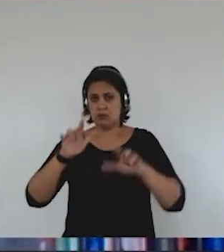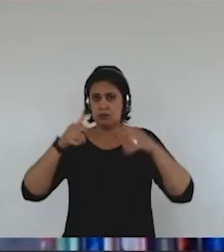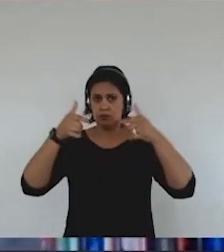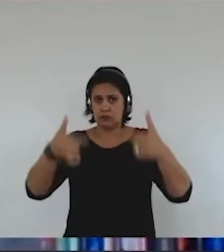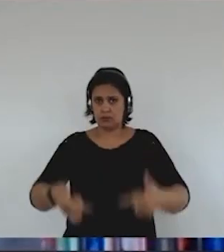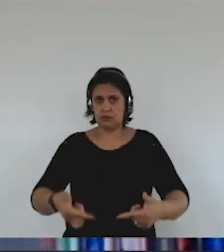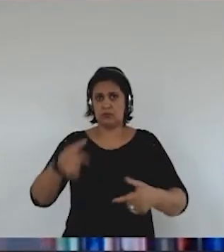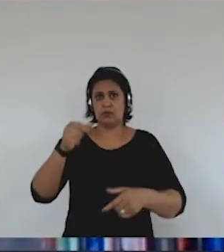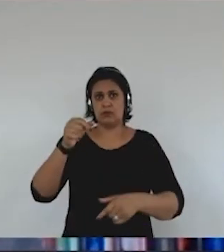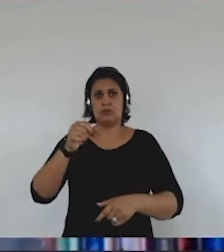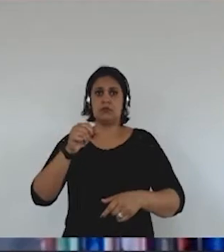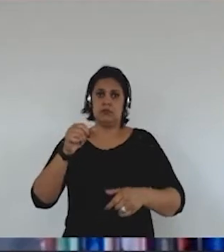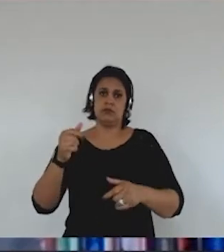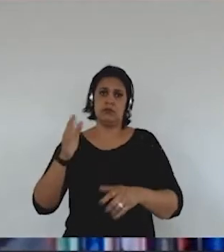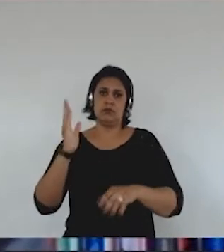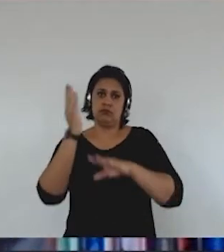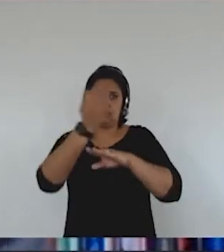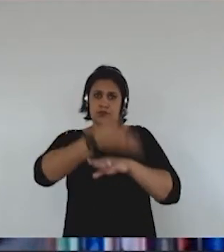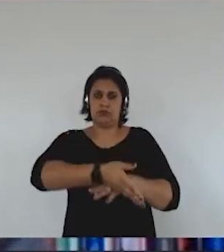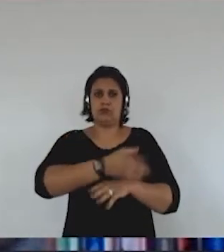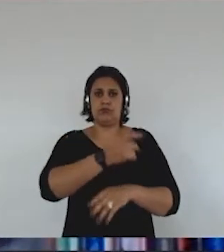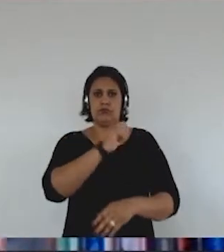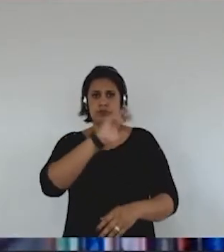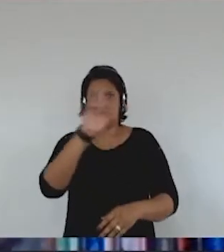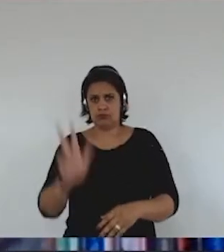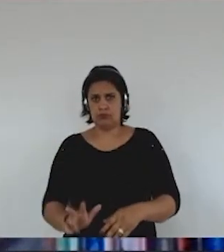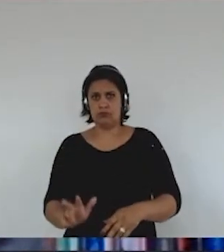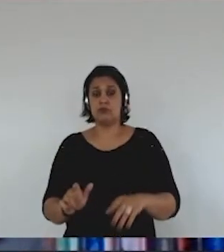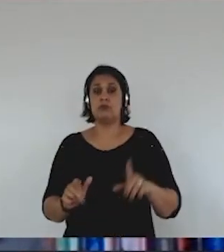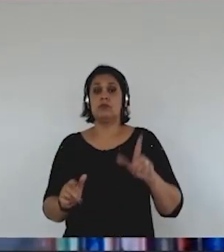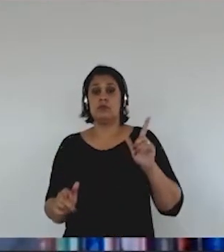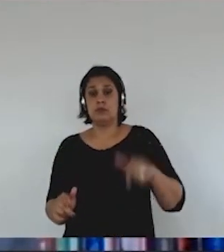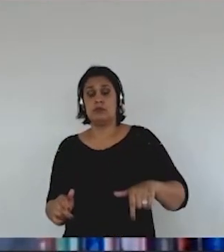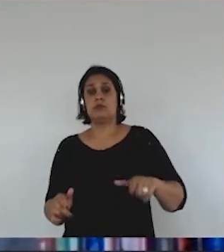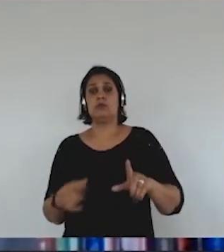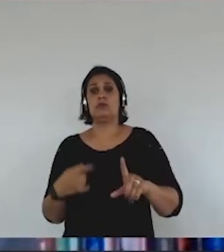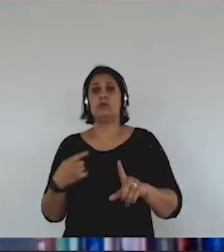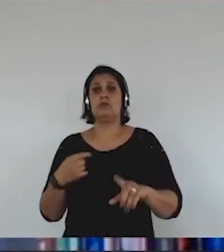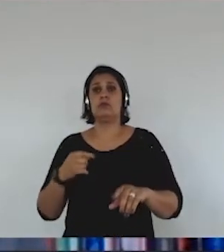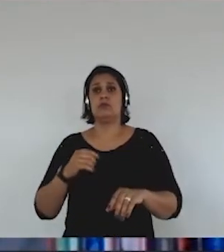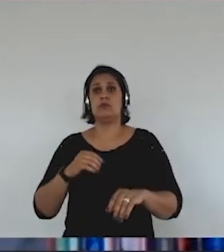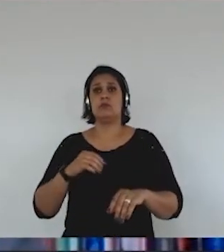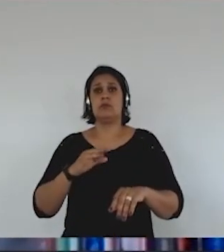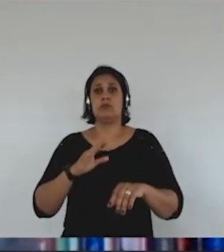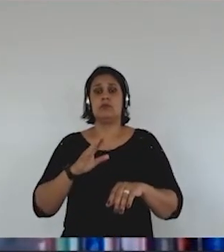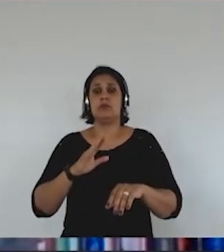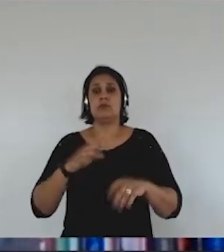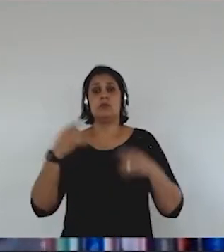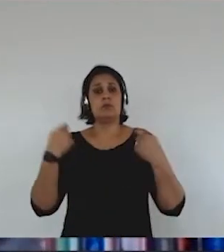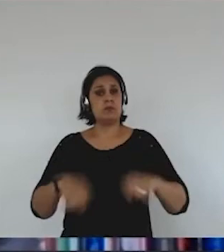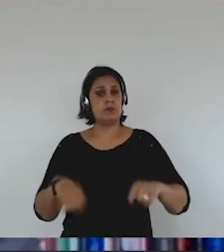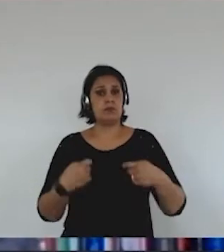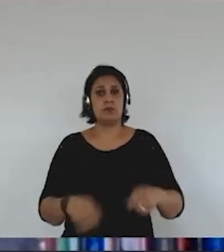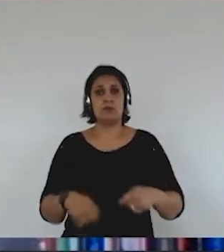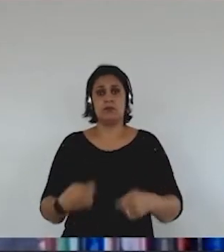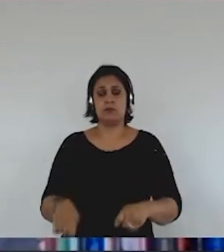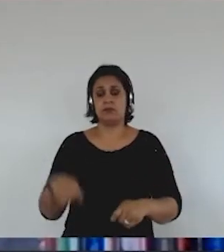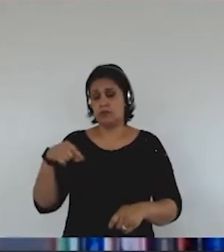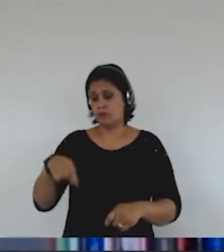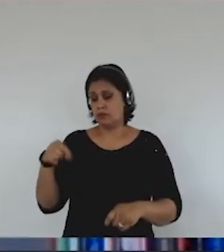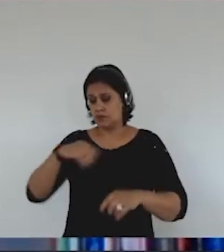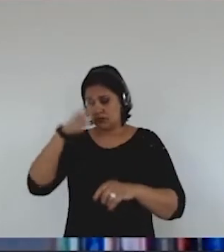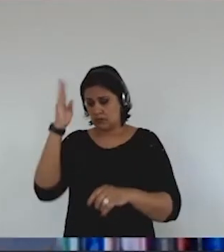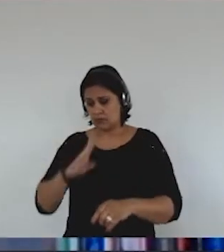que Portugal, exatamente por conta da necessidade e, sobretudo, da concepção que foi dada ao compliance no